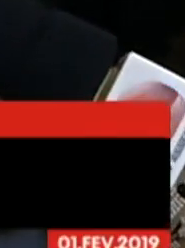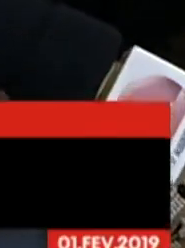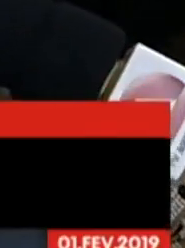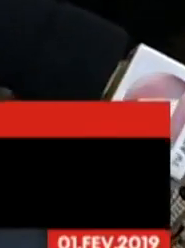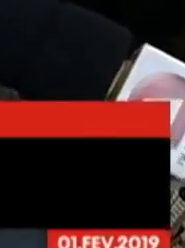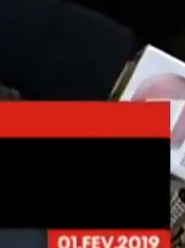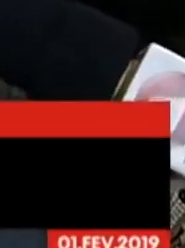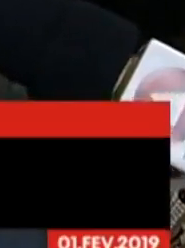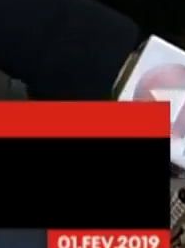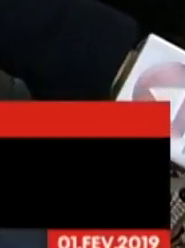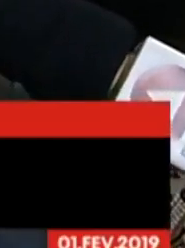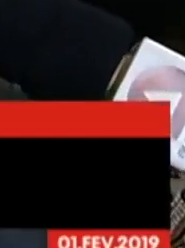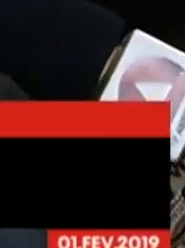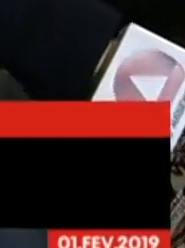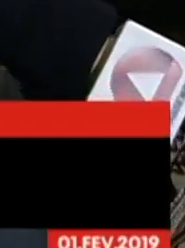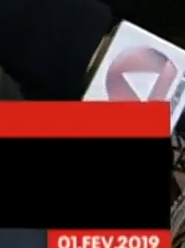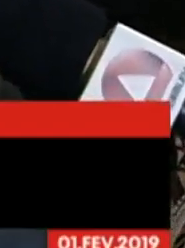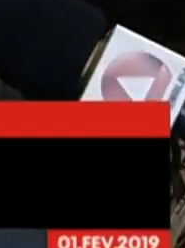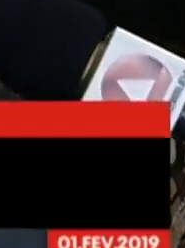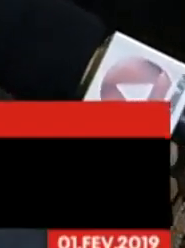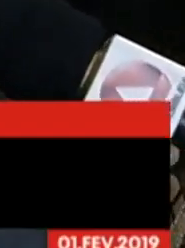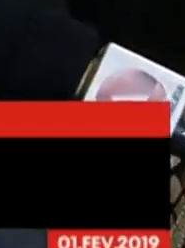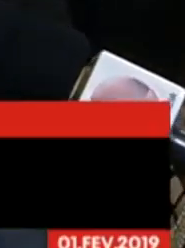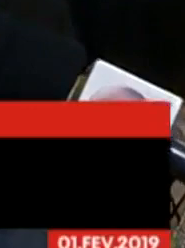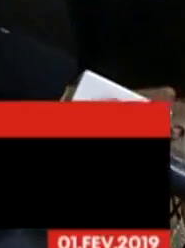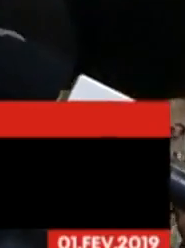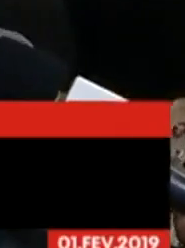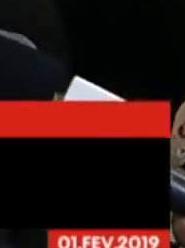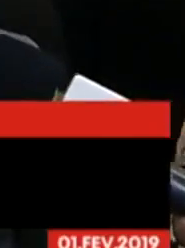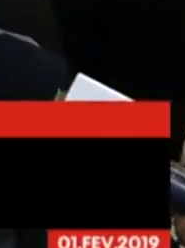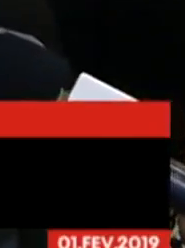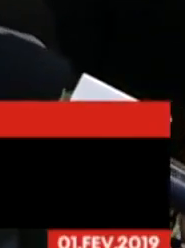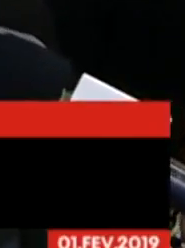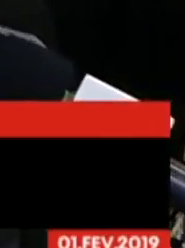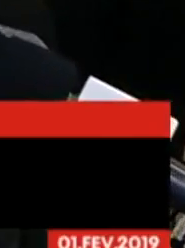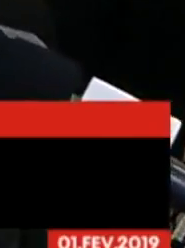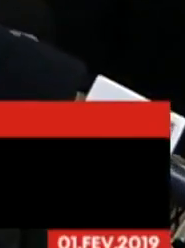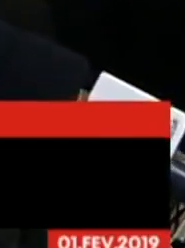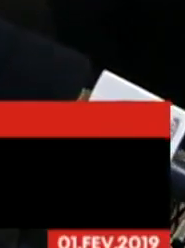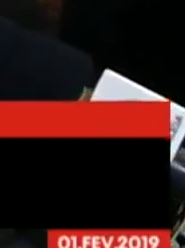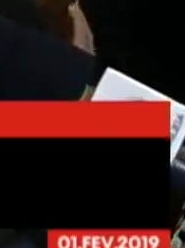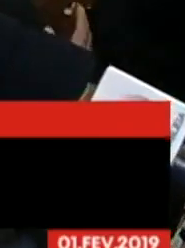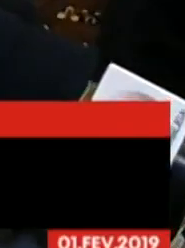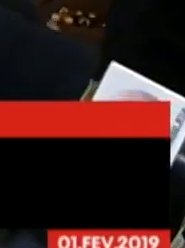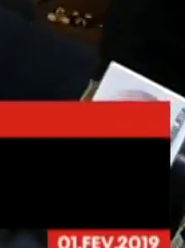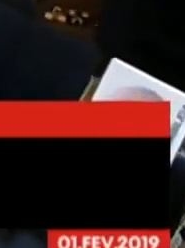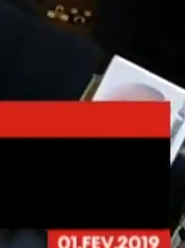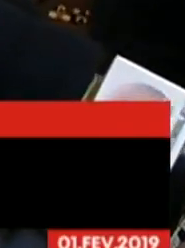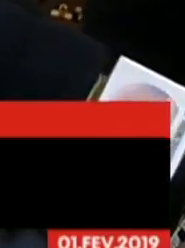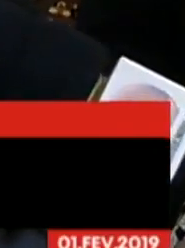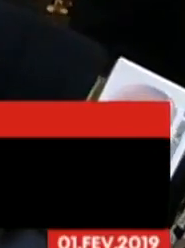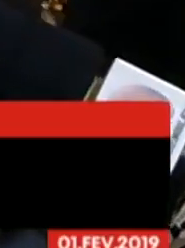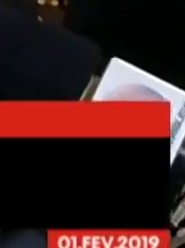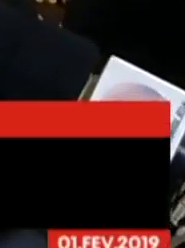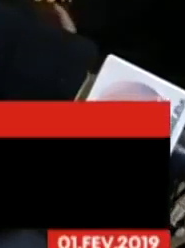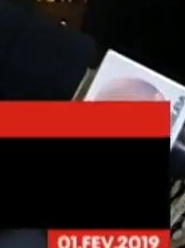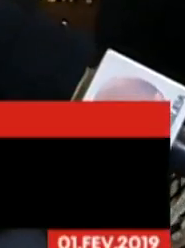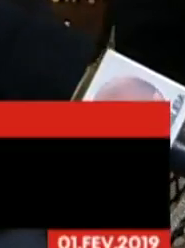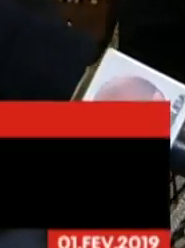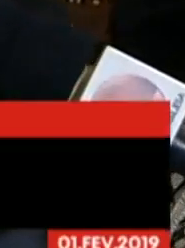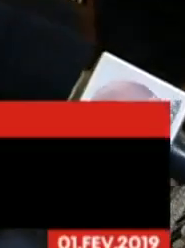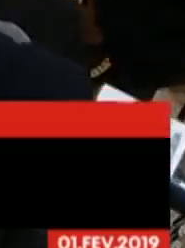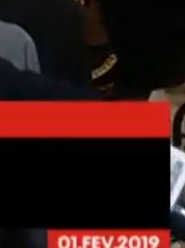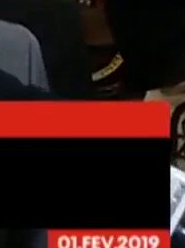estarmos solucionando essa grave crise, que se não for solucionada ainda vai tomar uma proporção maior